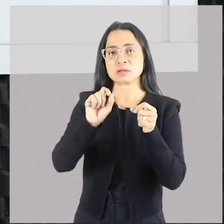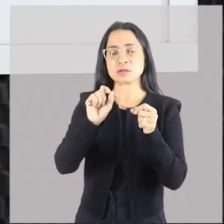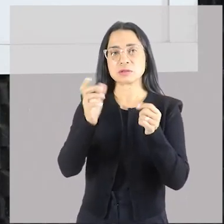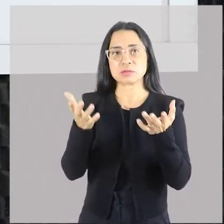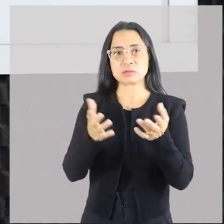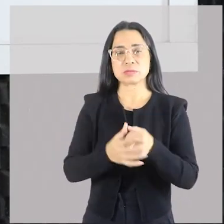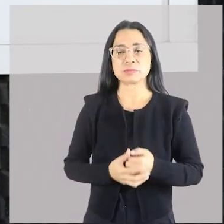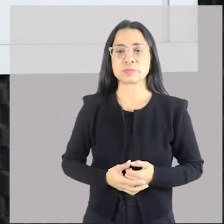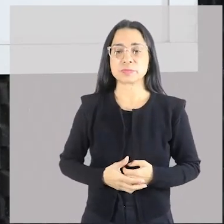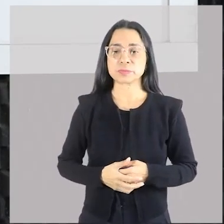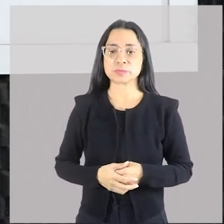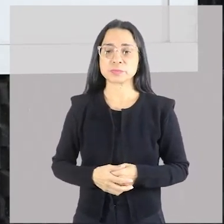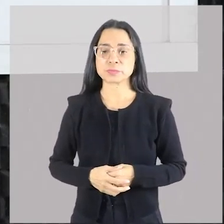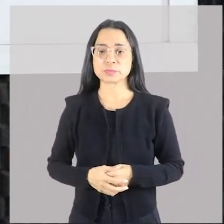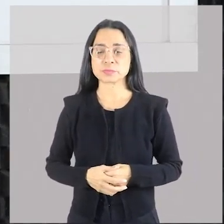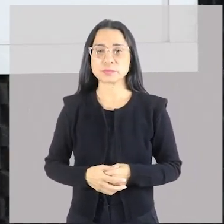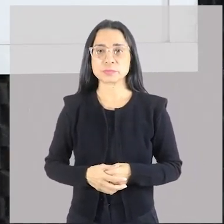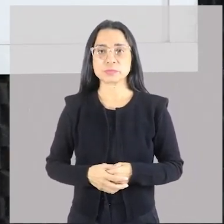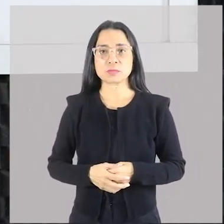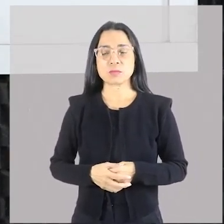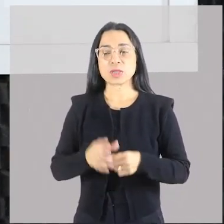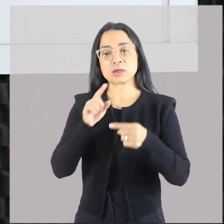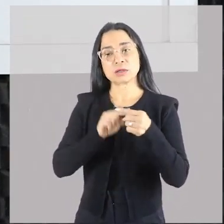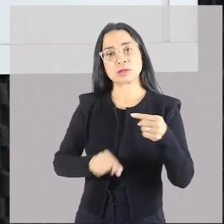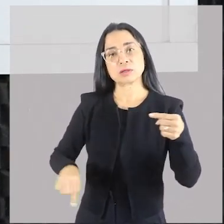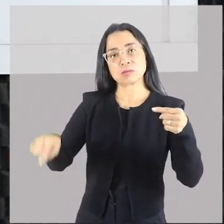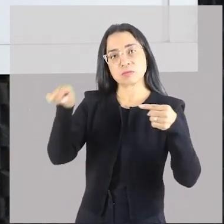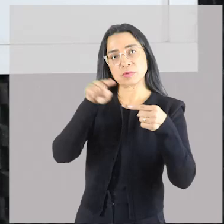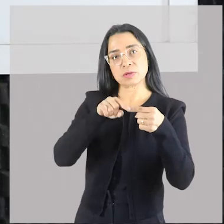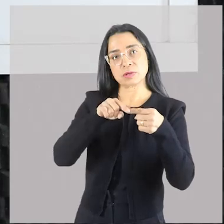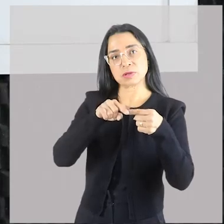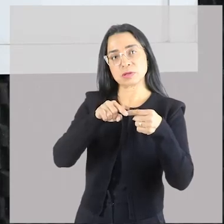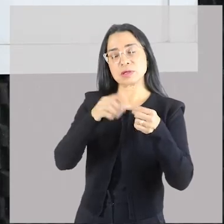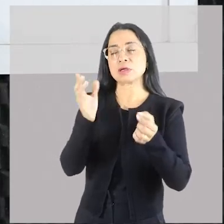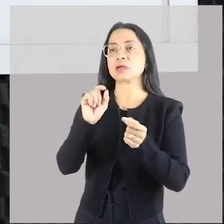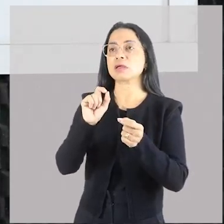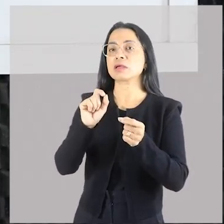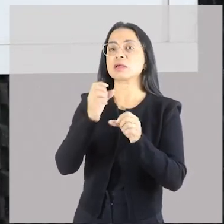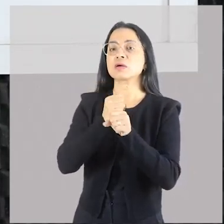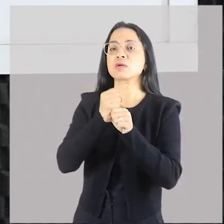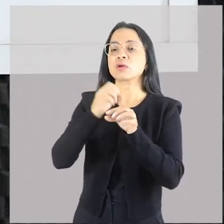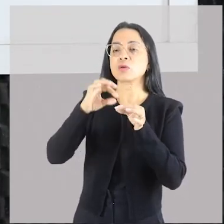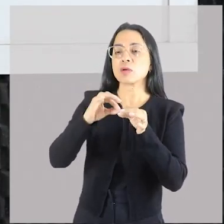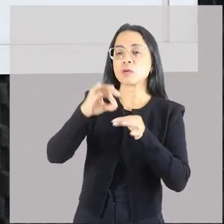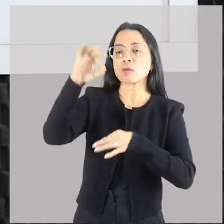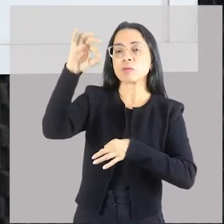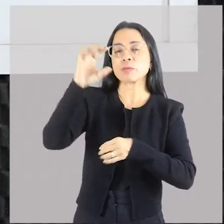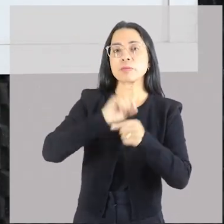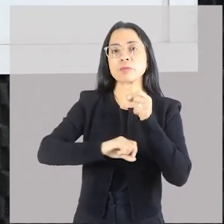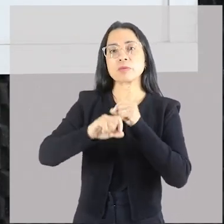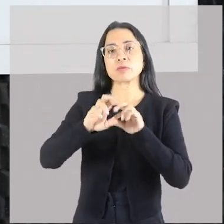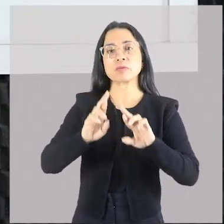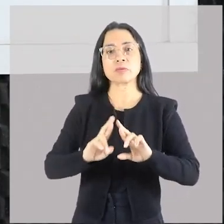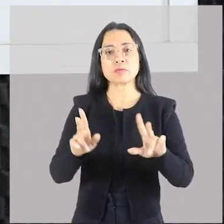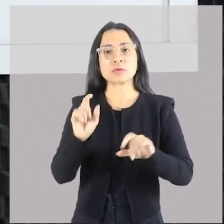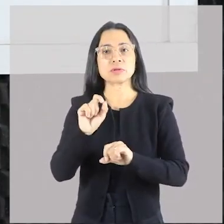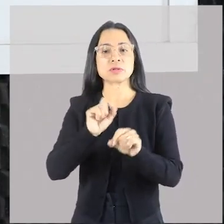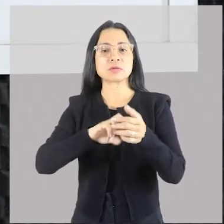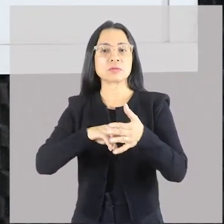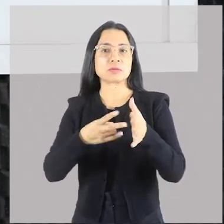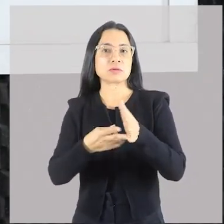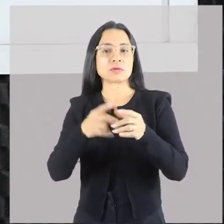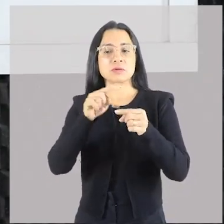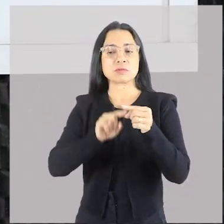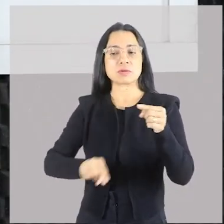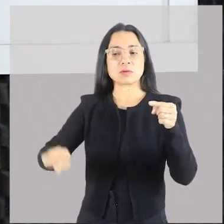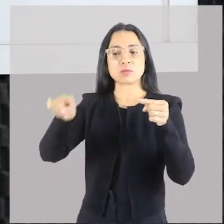calcula a área de círculo. De circunferência, a gente no máximo calcula um comprimento. Tá? Então vamos primeiro diferenciar o que é um círculo e o que